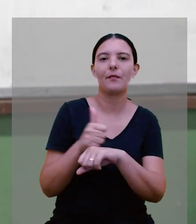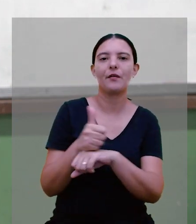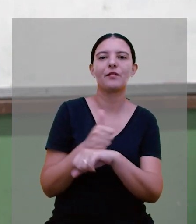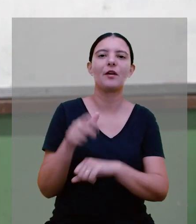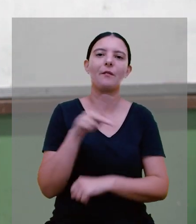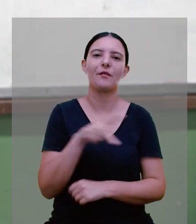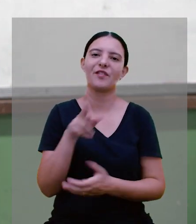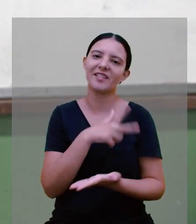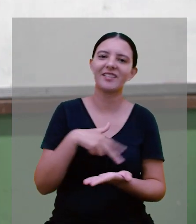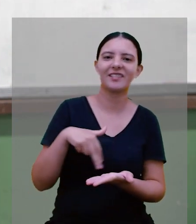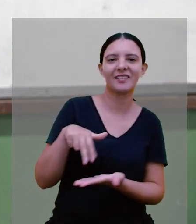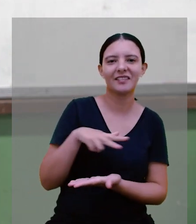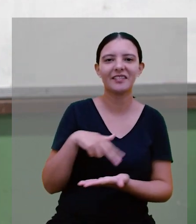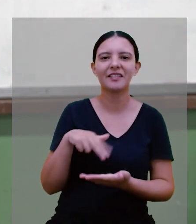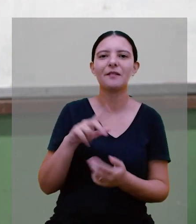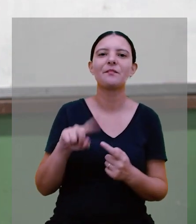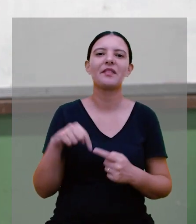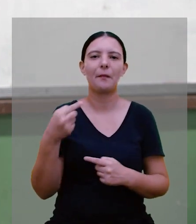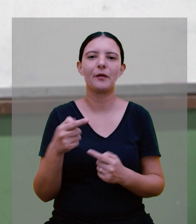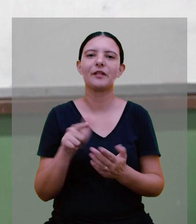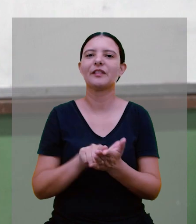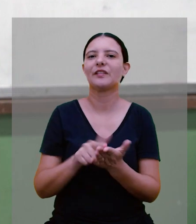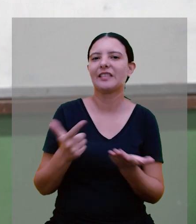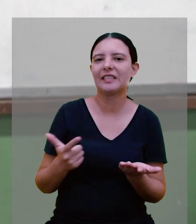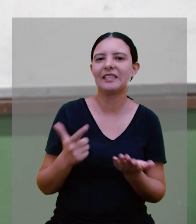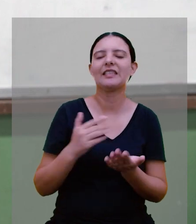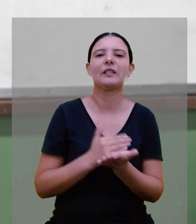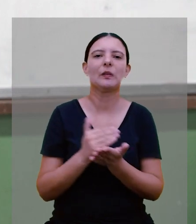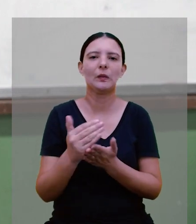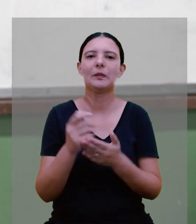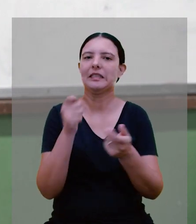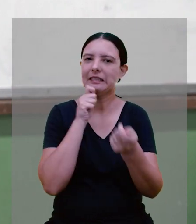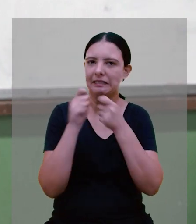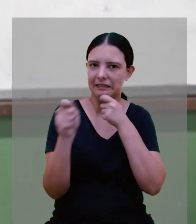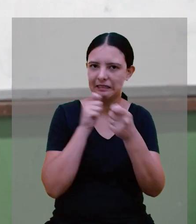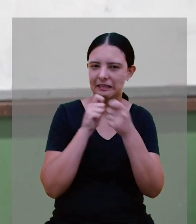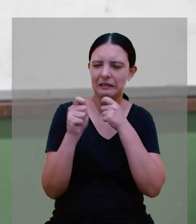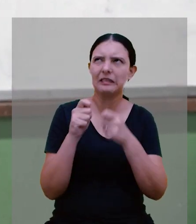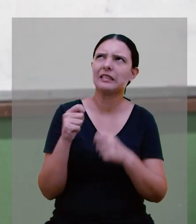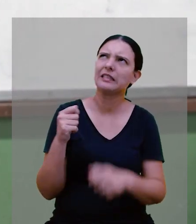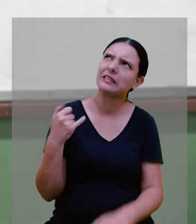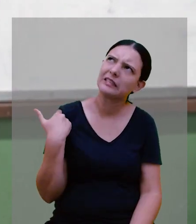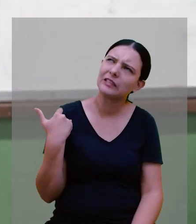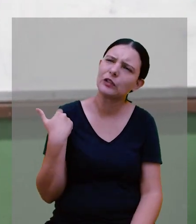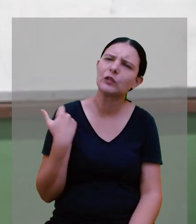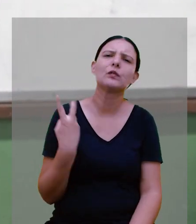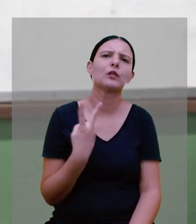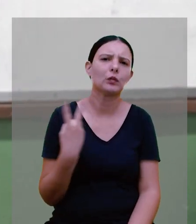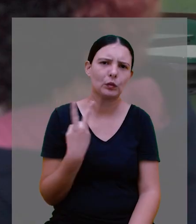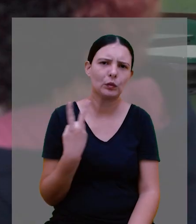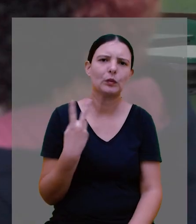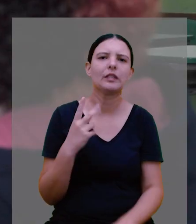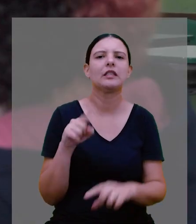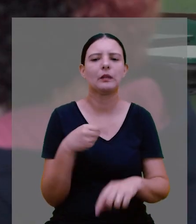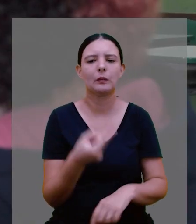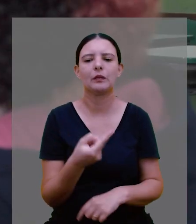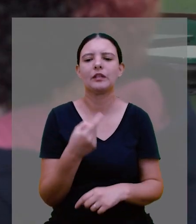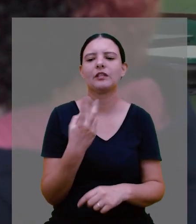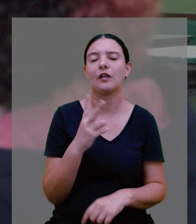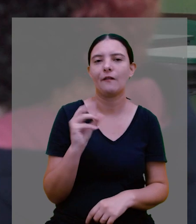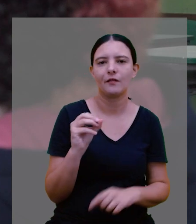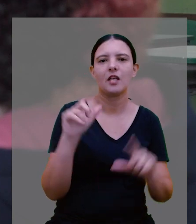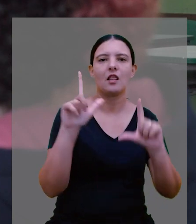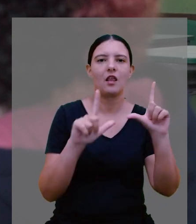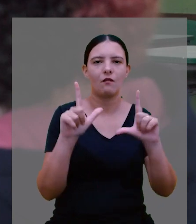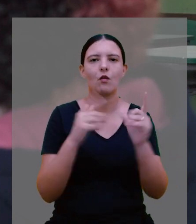de dança, depois eu fui jornalista, comecei como repórter aos 22 anos, aos 20 eu comecei a trabalhar na televisão,